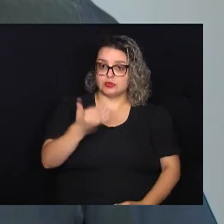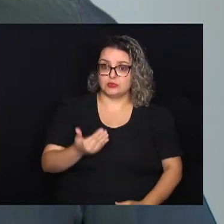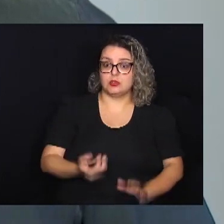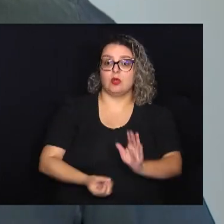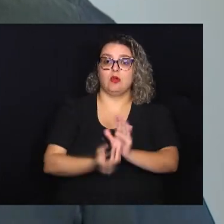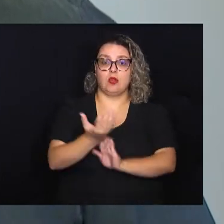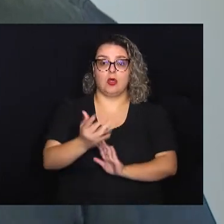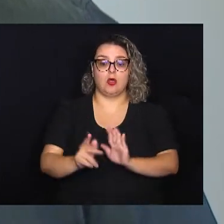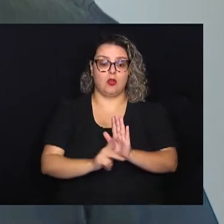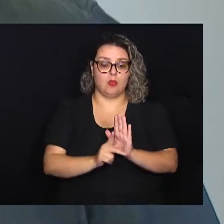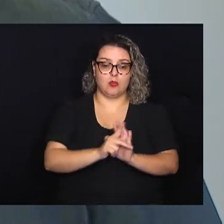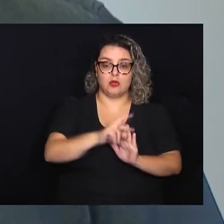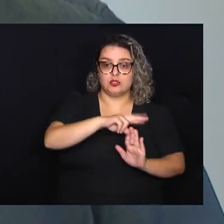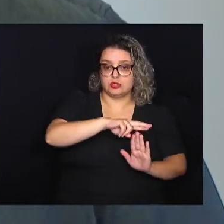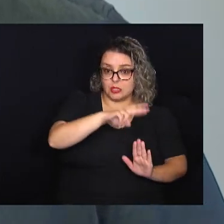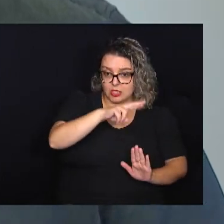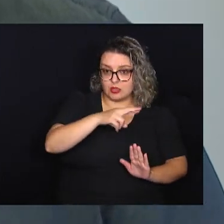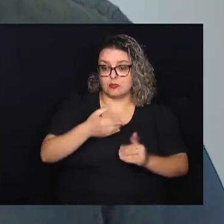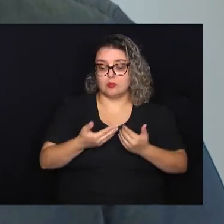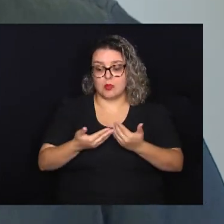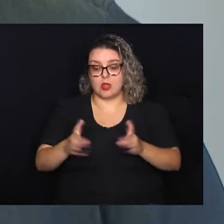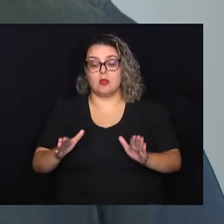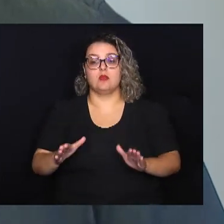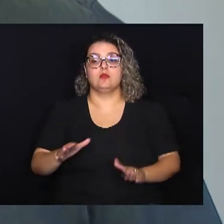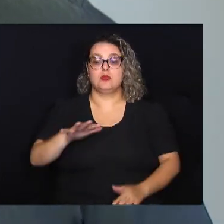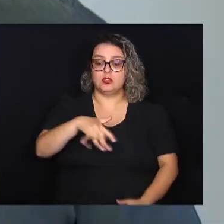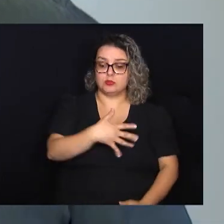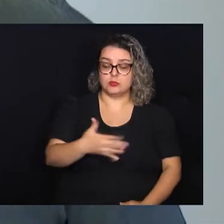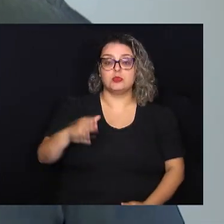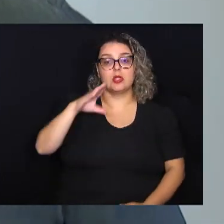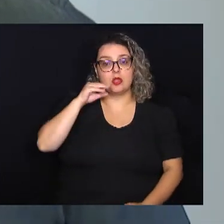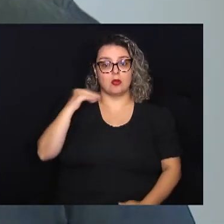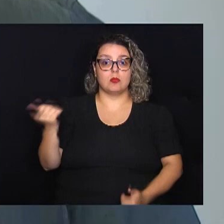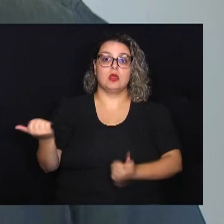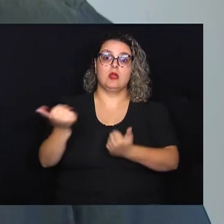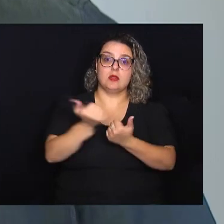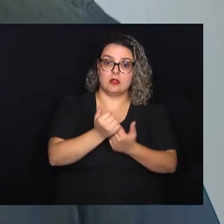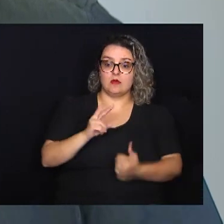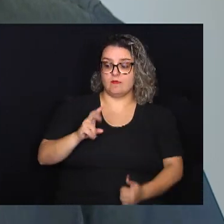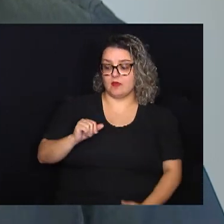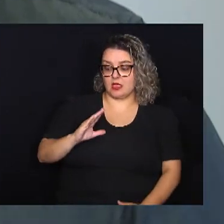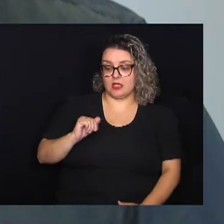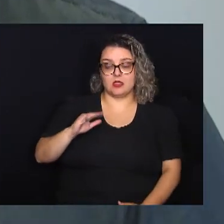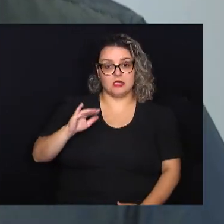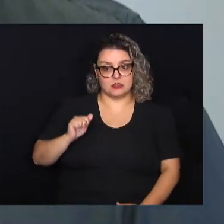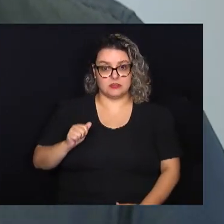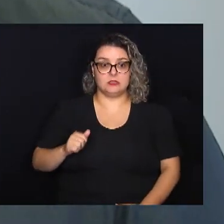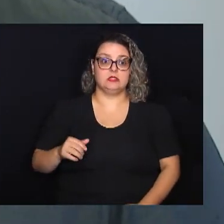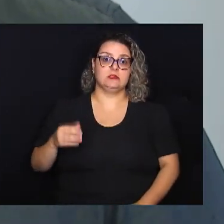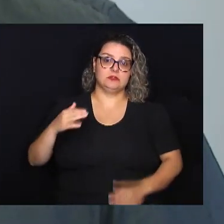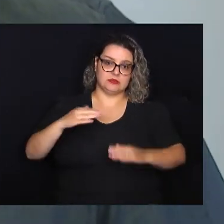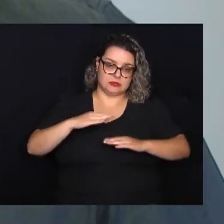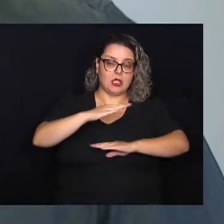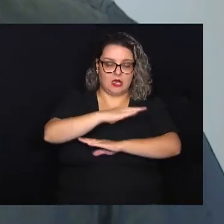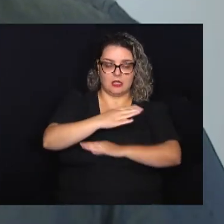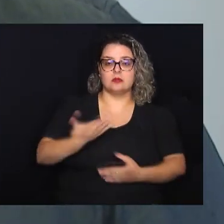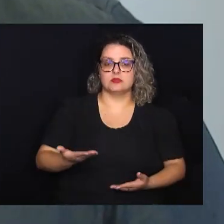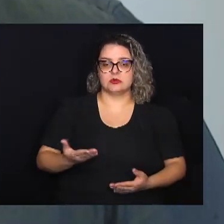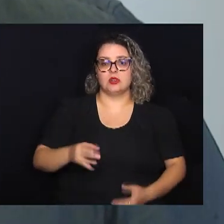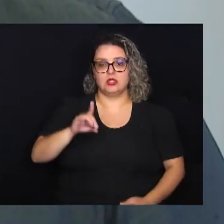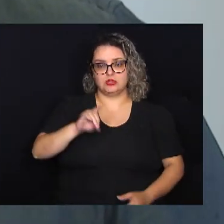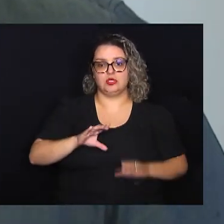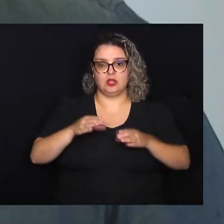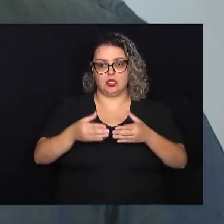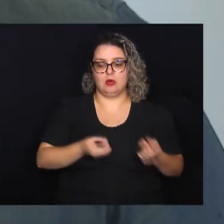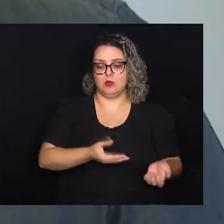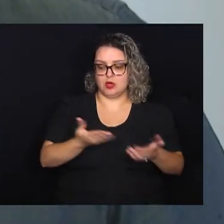criado um projeto de resolução para ampliação do atual quadro para reposição das vacâncias da casa a diretoria geral apresentou a